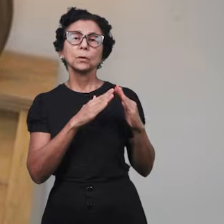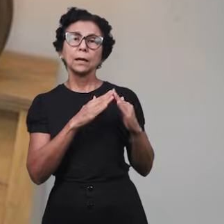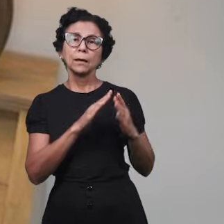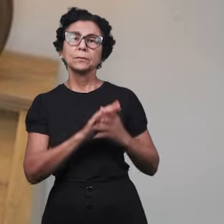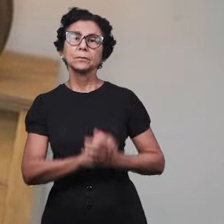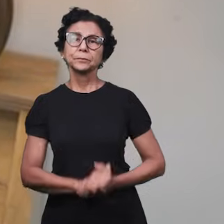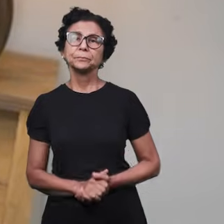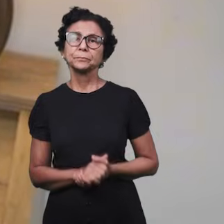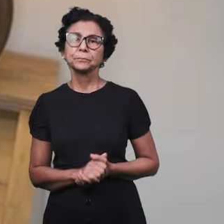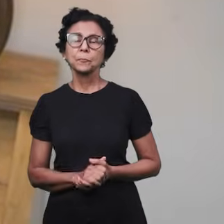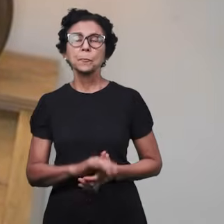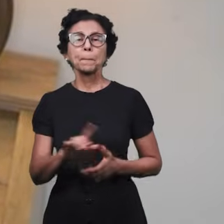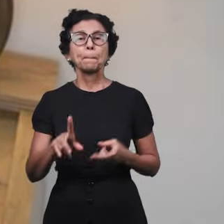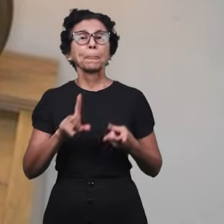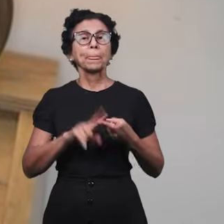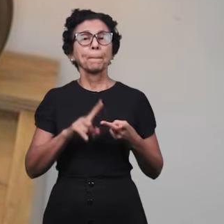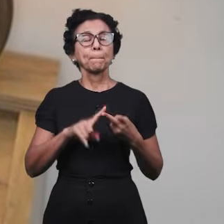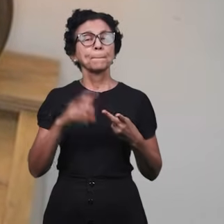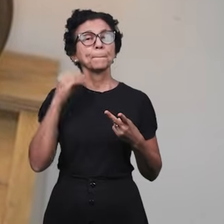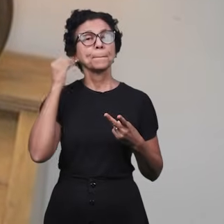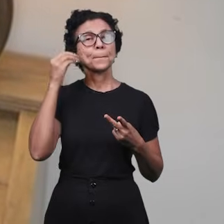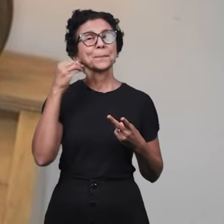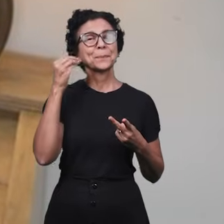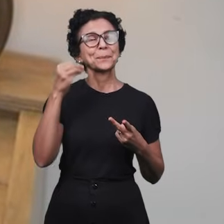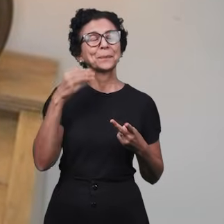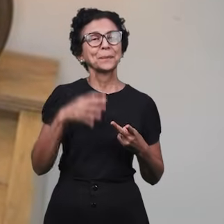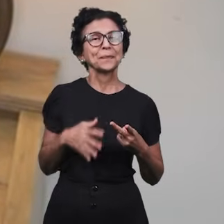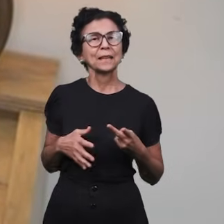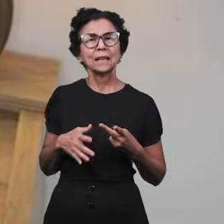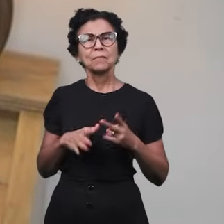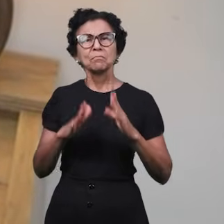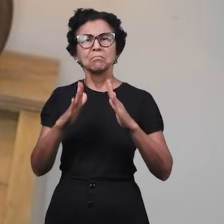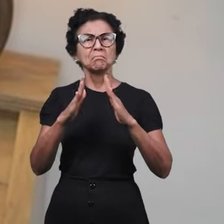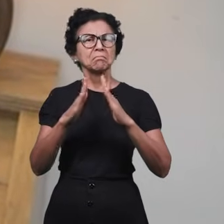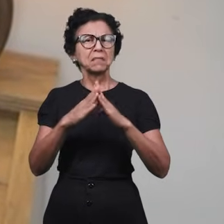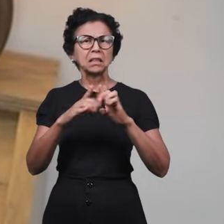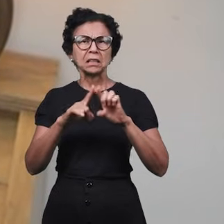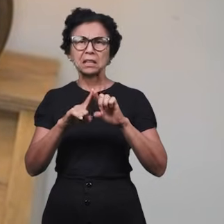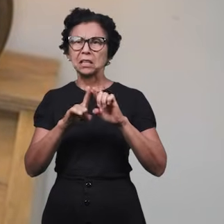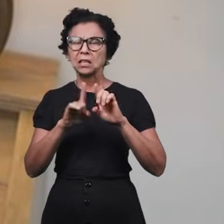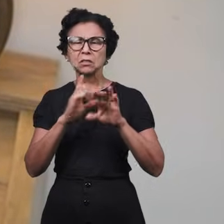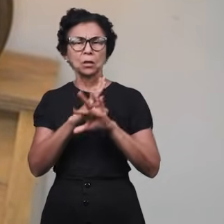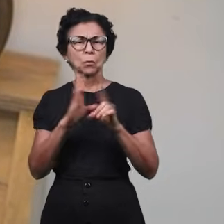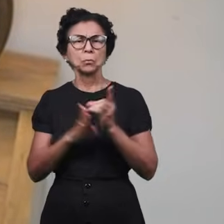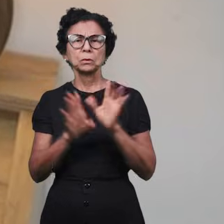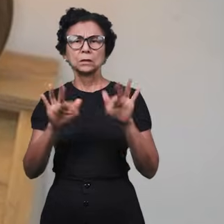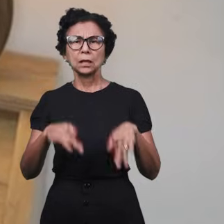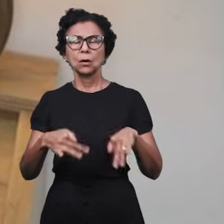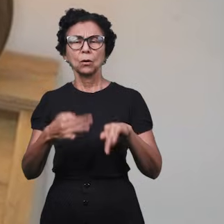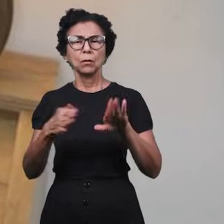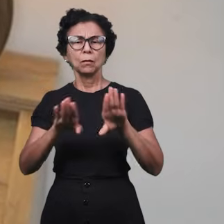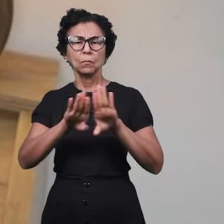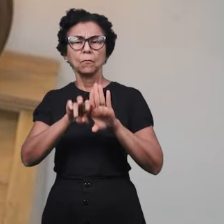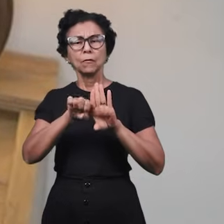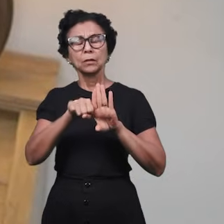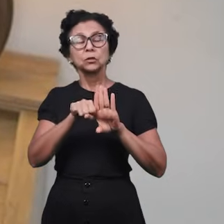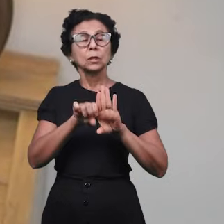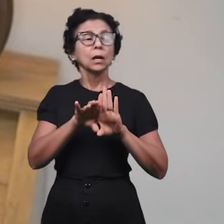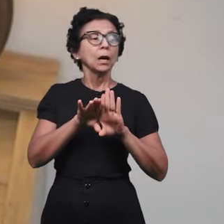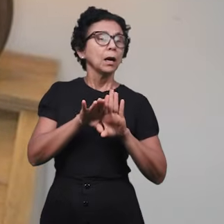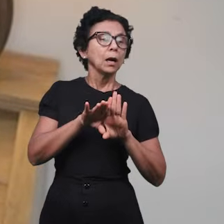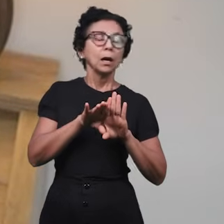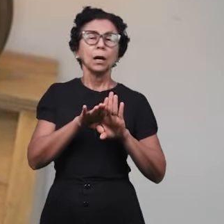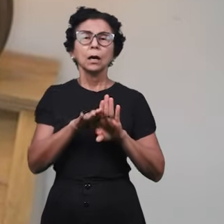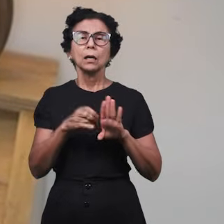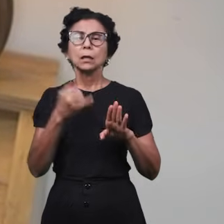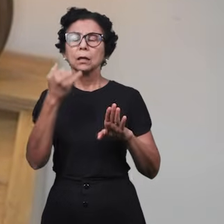outra experiência, um dia nós estávamos também ali, já fechando a igreja, encerrando o culto, e passou na frente da nossa